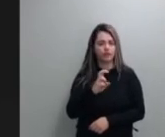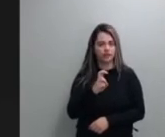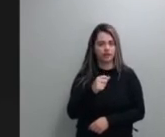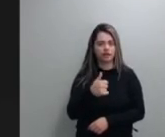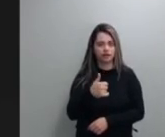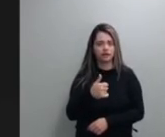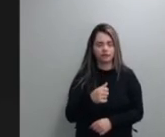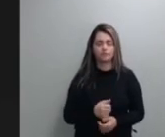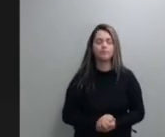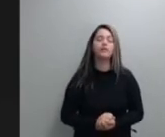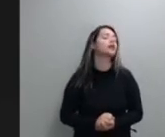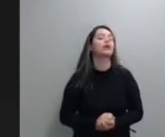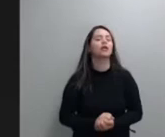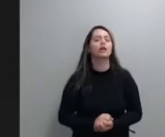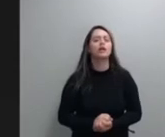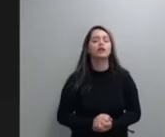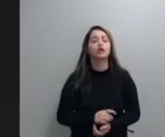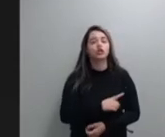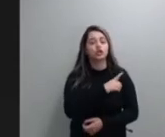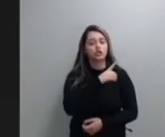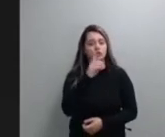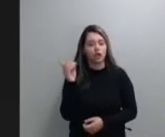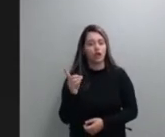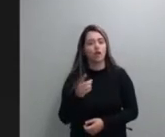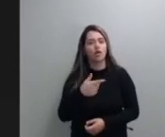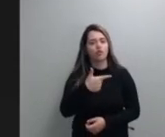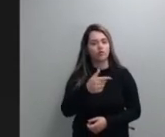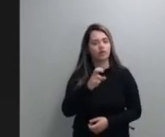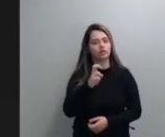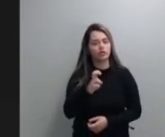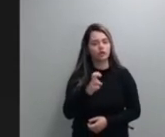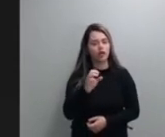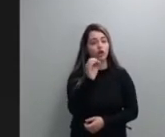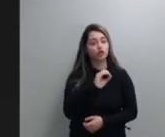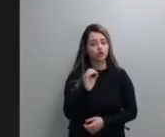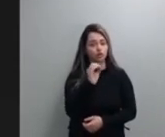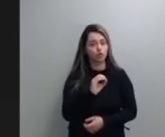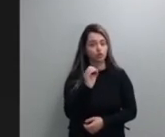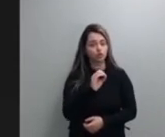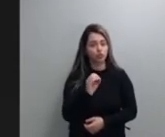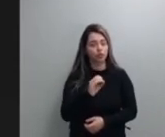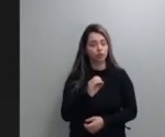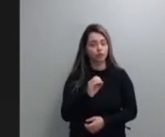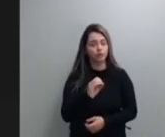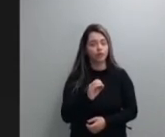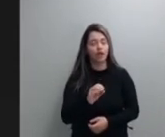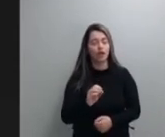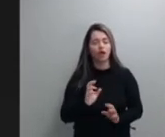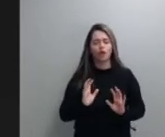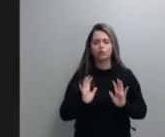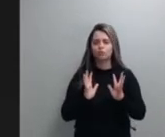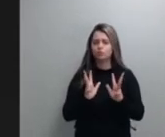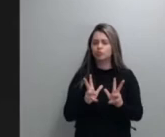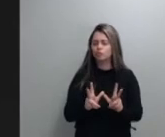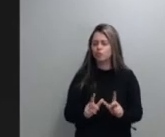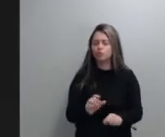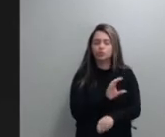Dia 27 de outubro de 2015, então, a comissão do concurso se reuniu e deliberou,